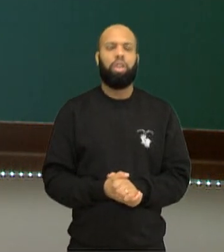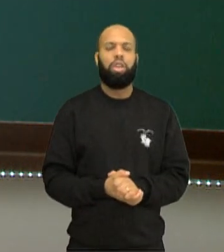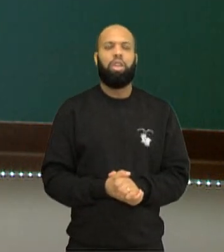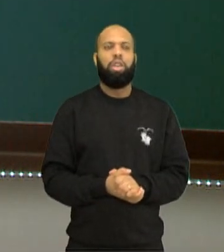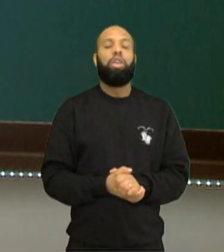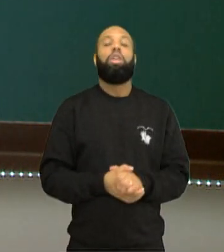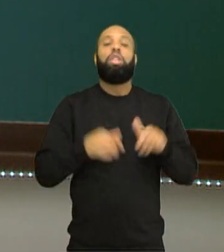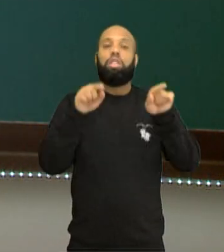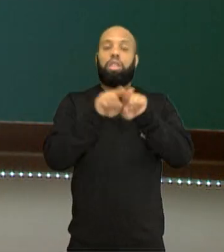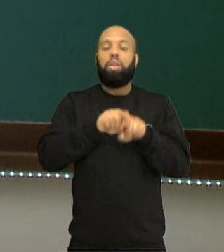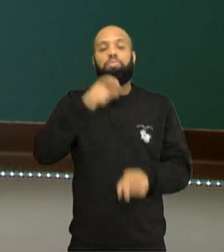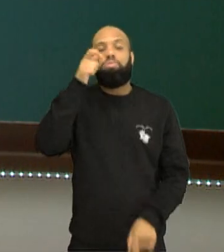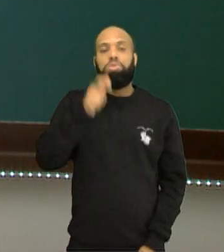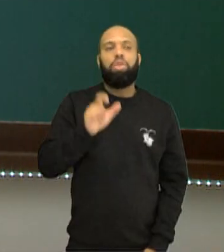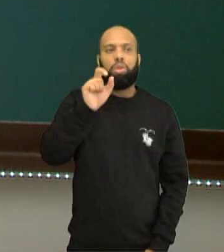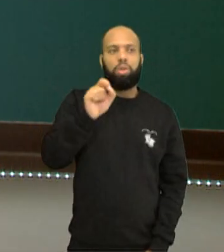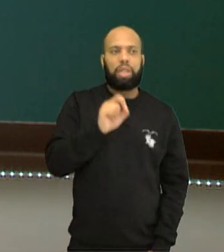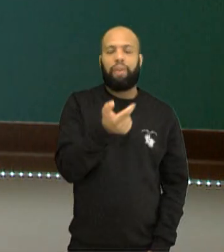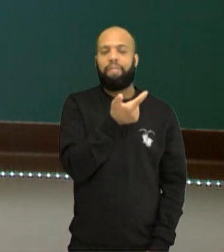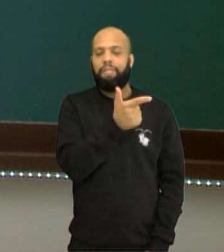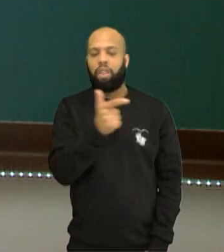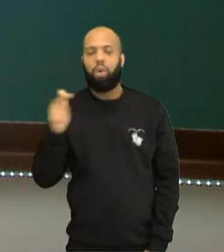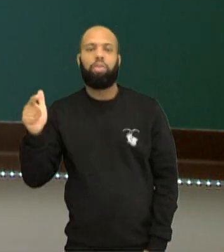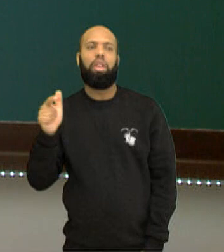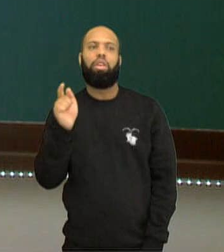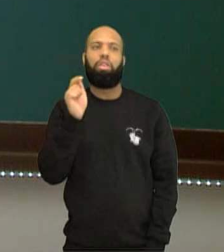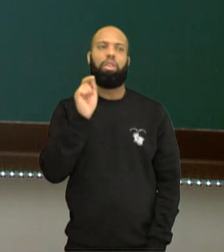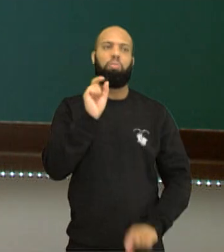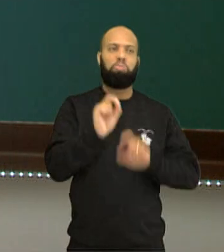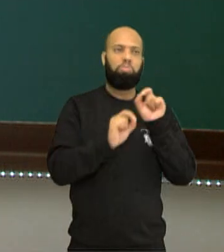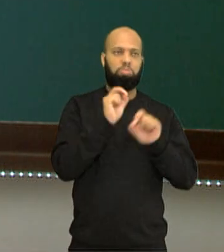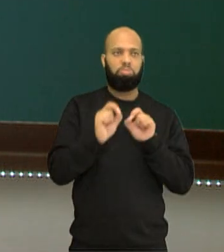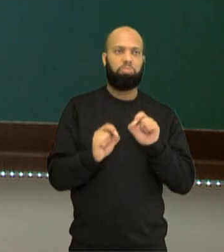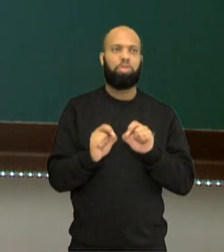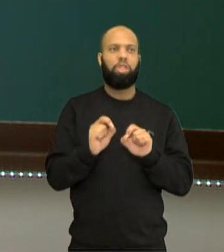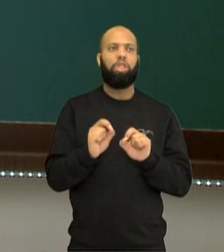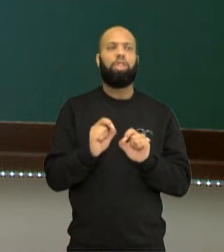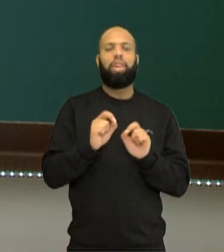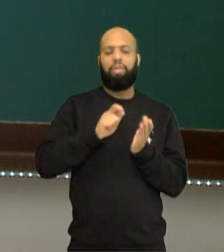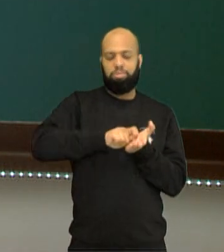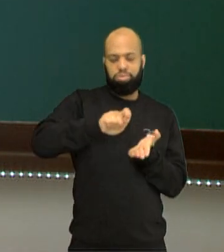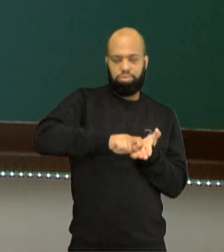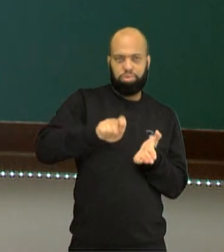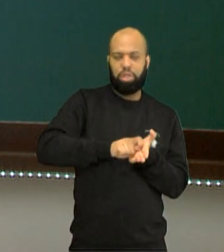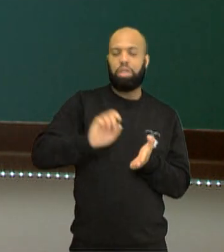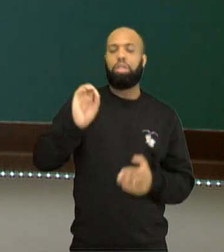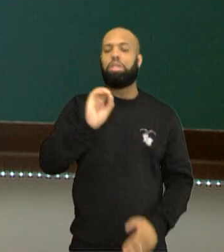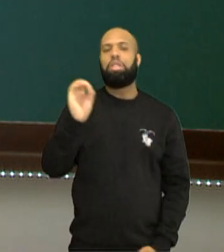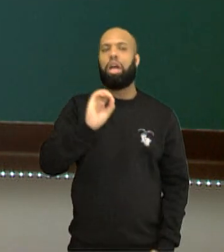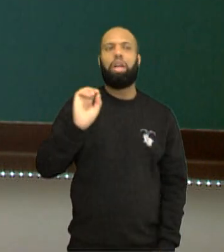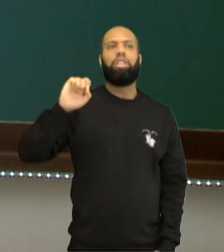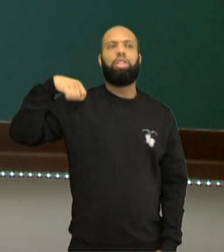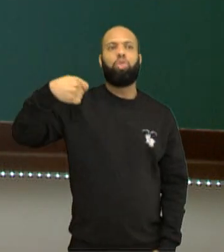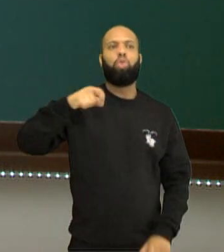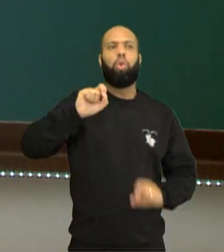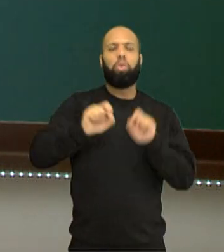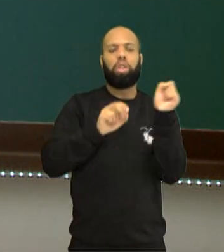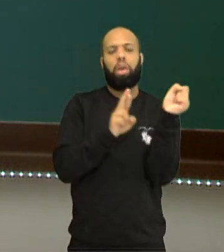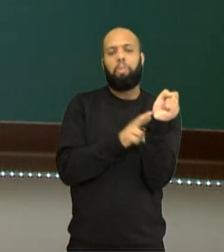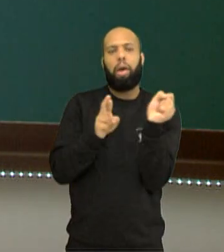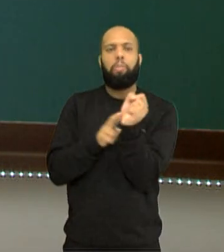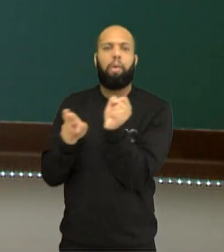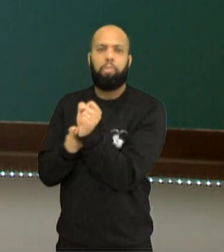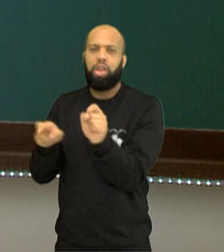Uma coisa bem interessante, pessoal, que não existe exatamente um registro sobre melodias, ritmos